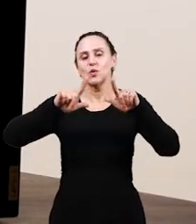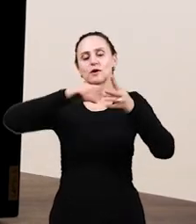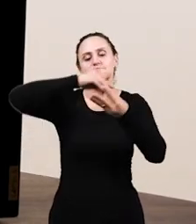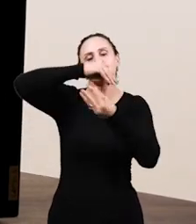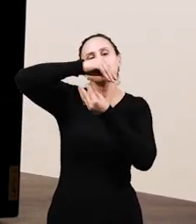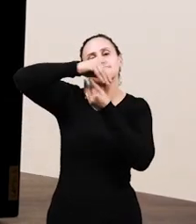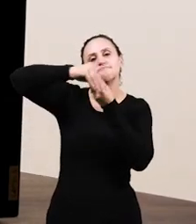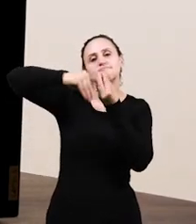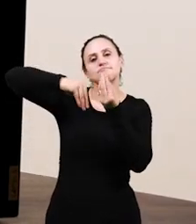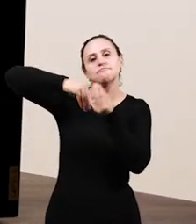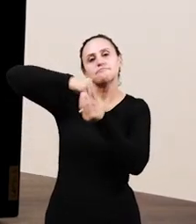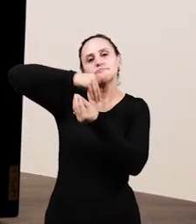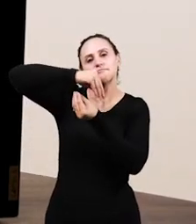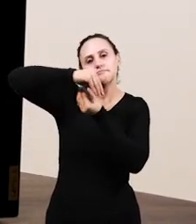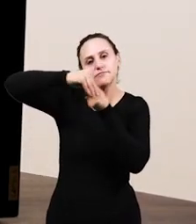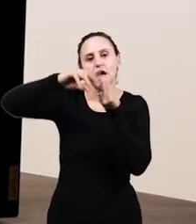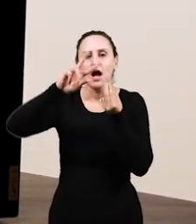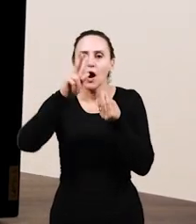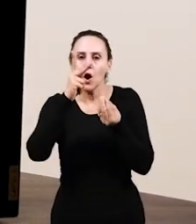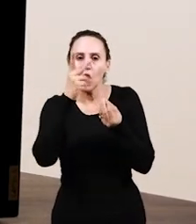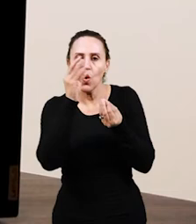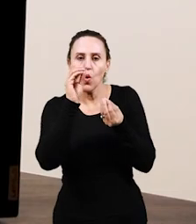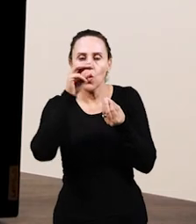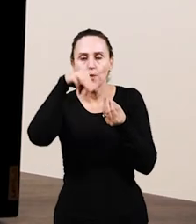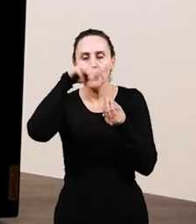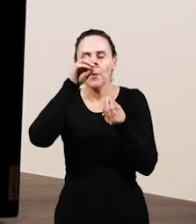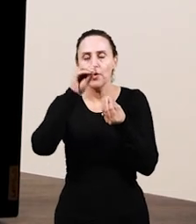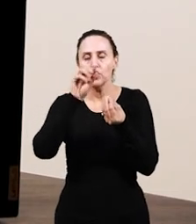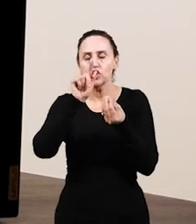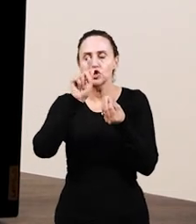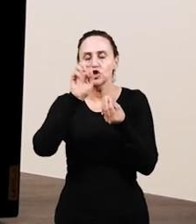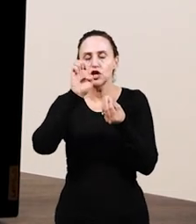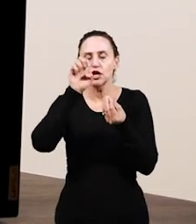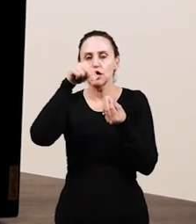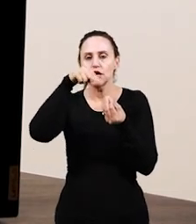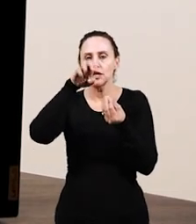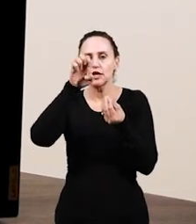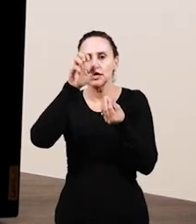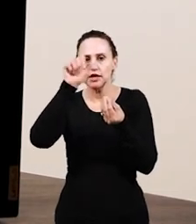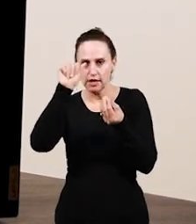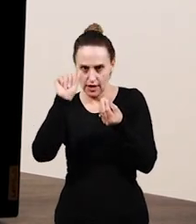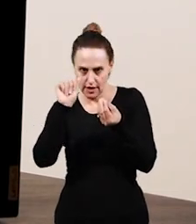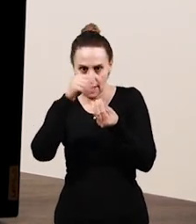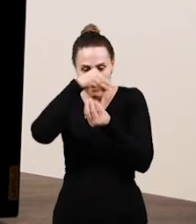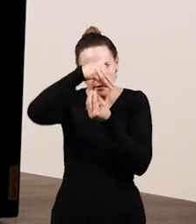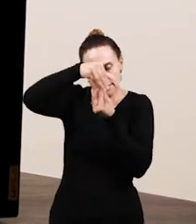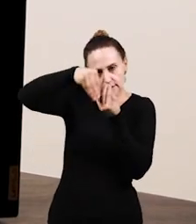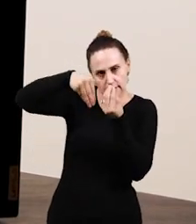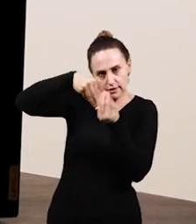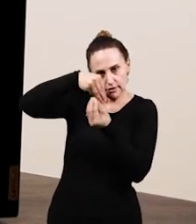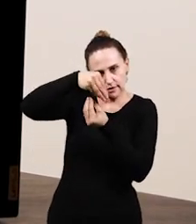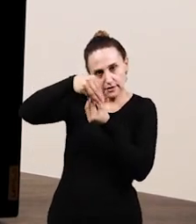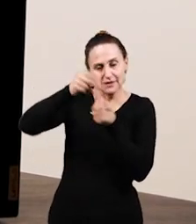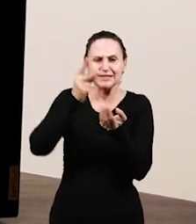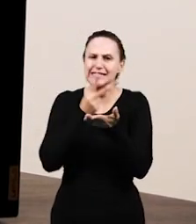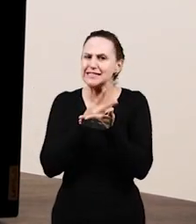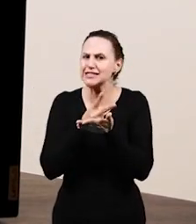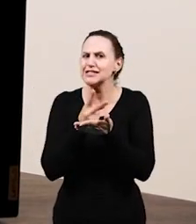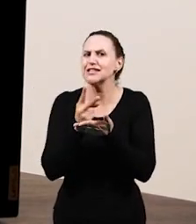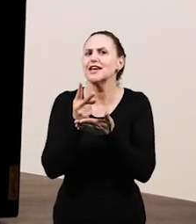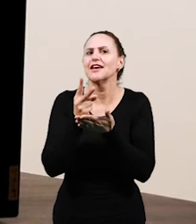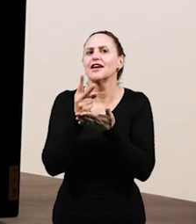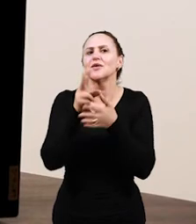é homogênea né O que que significa dizer que a língua é homogênea que ela tem ela ela é sempre igual